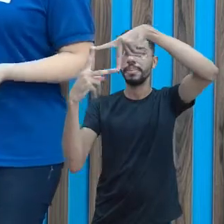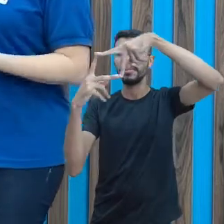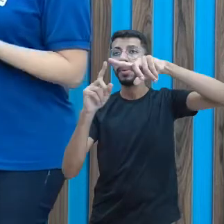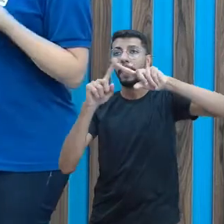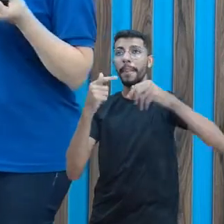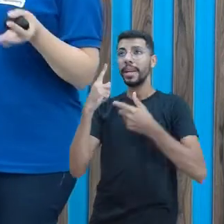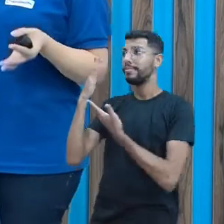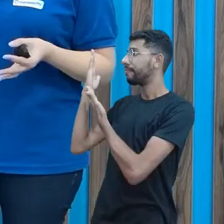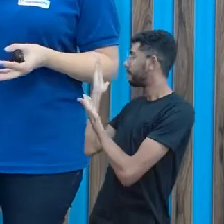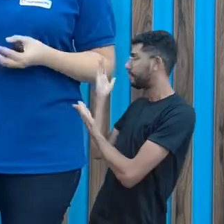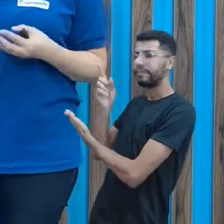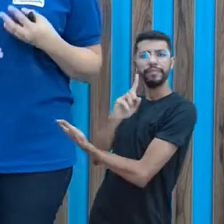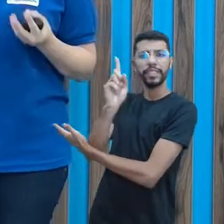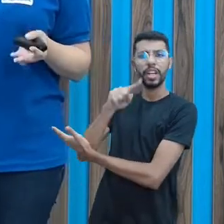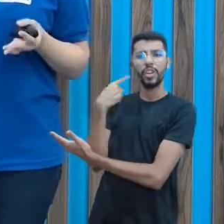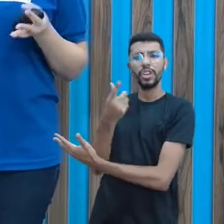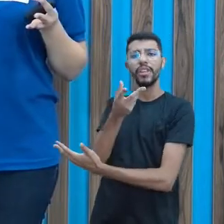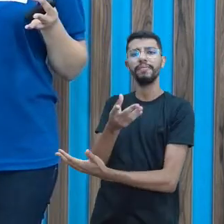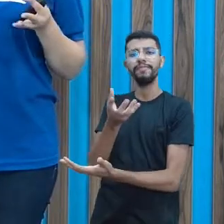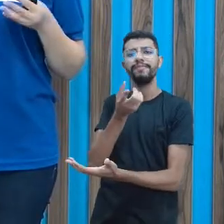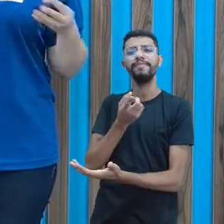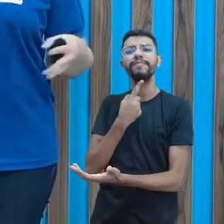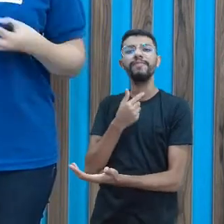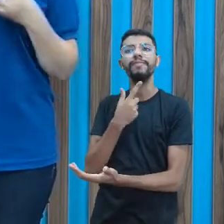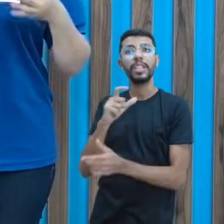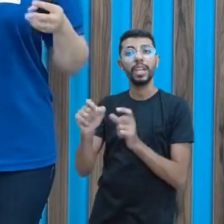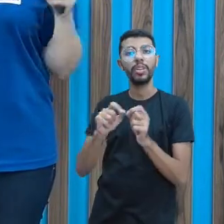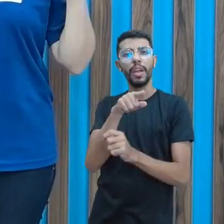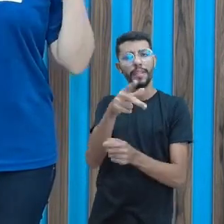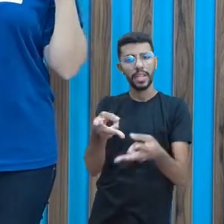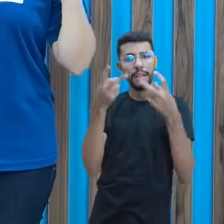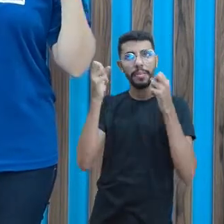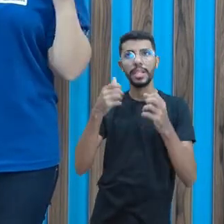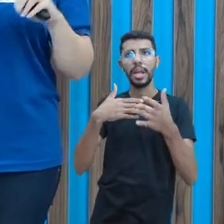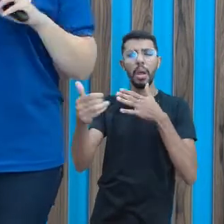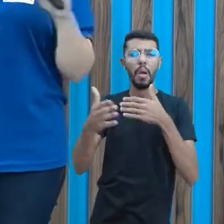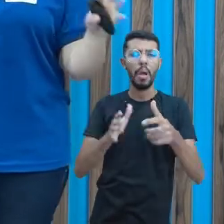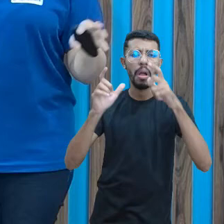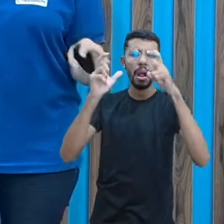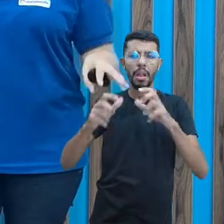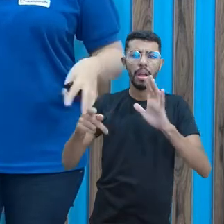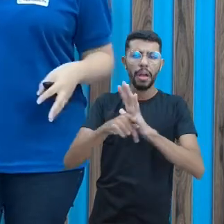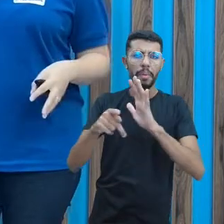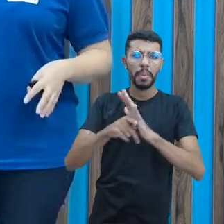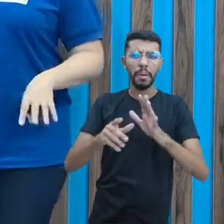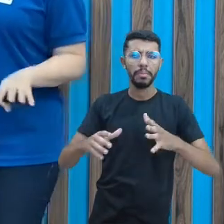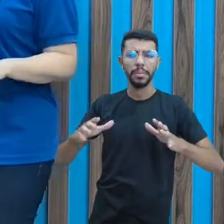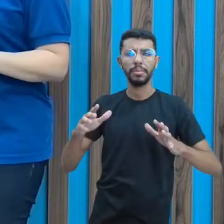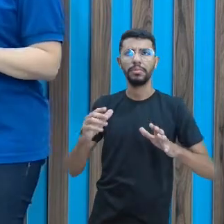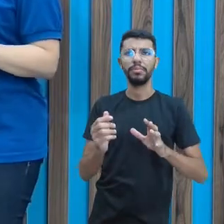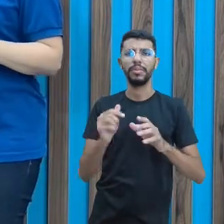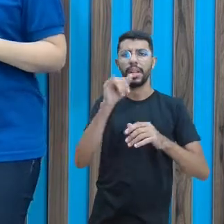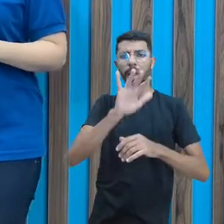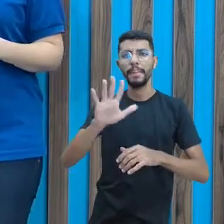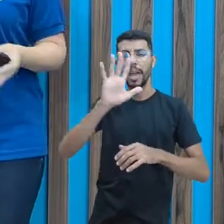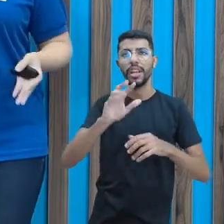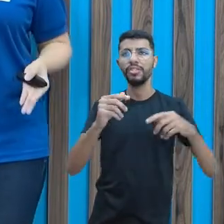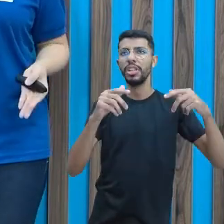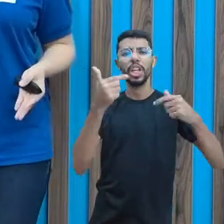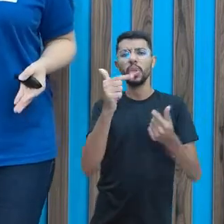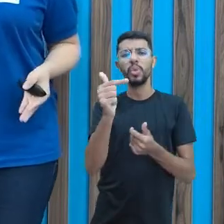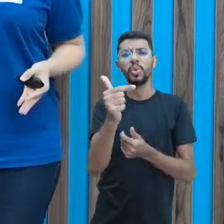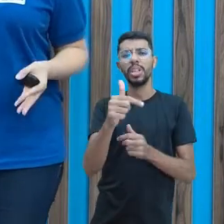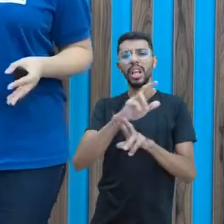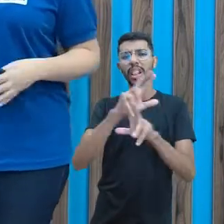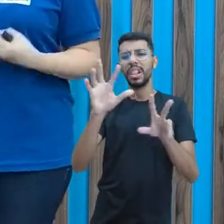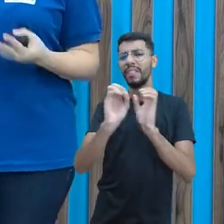E aqui a gente quis, de fato, que você percebesse que, independente do local, da posição que isso faz aí na figura, não tem